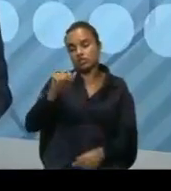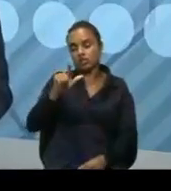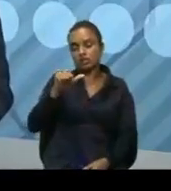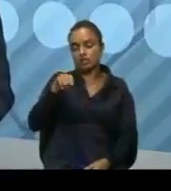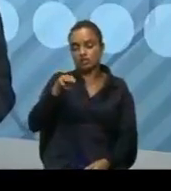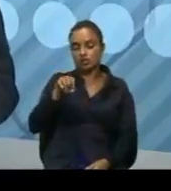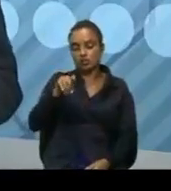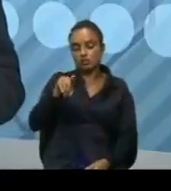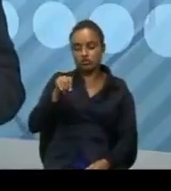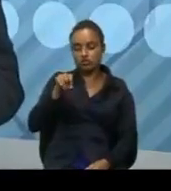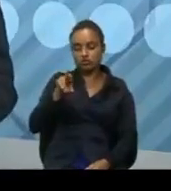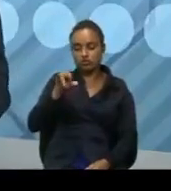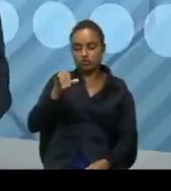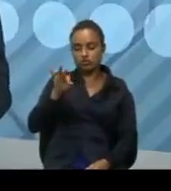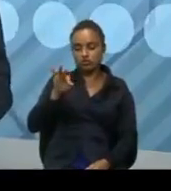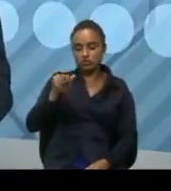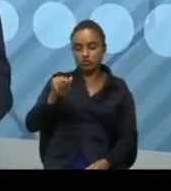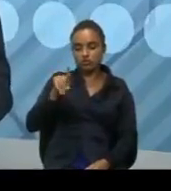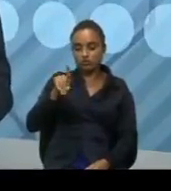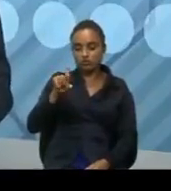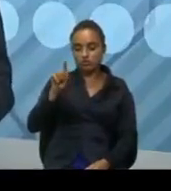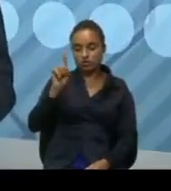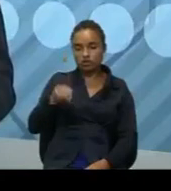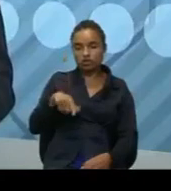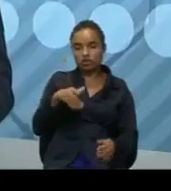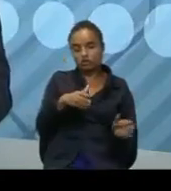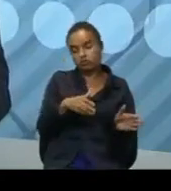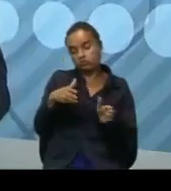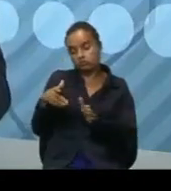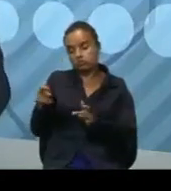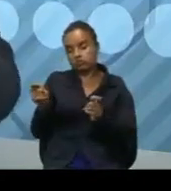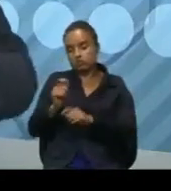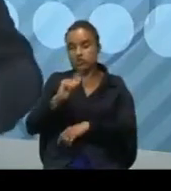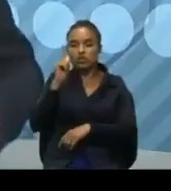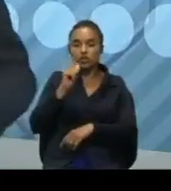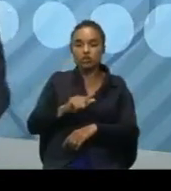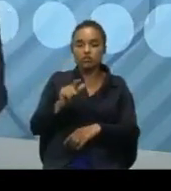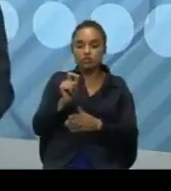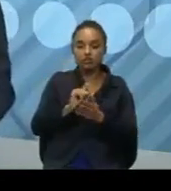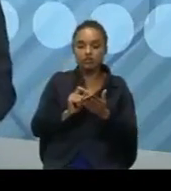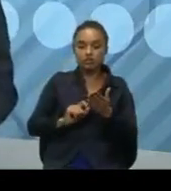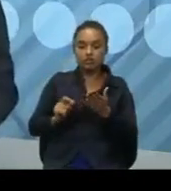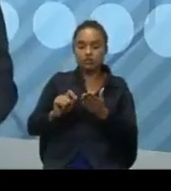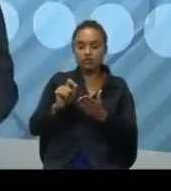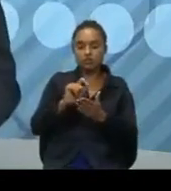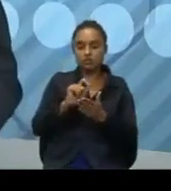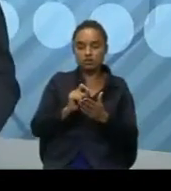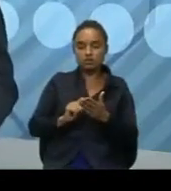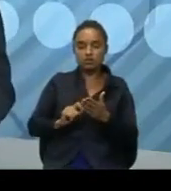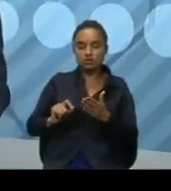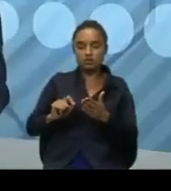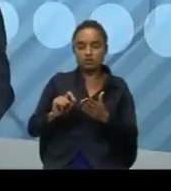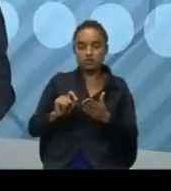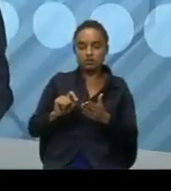almoxarifado, tá? Então, tenta estimar uma área ali e desenhar essa área ao redor